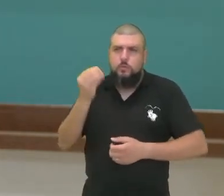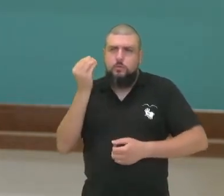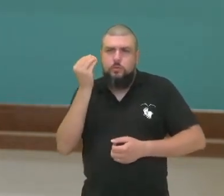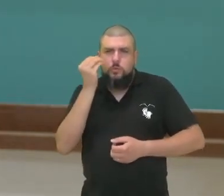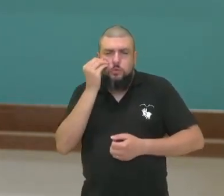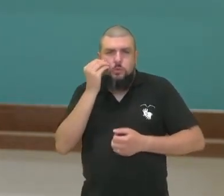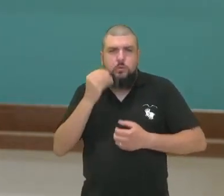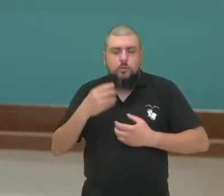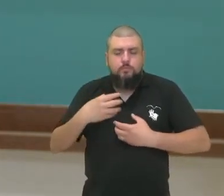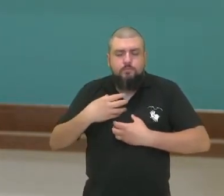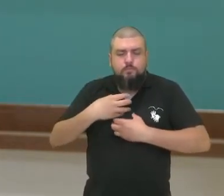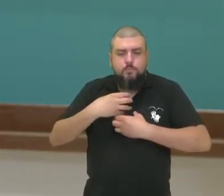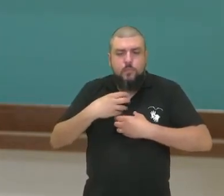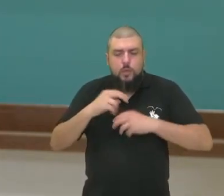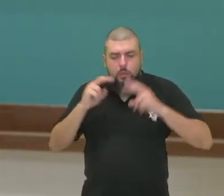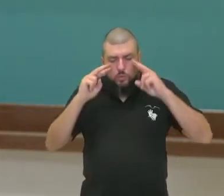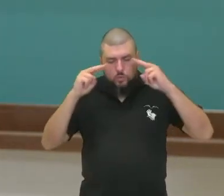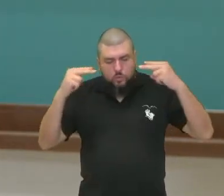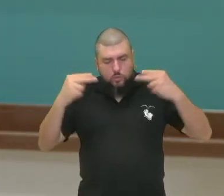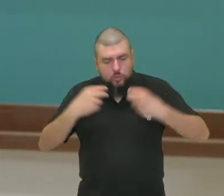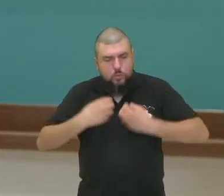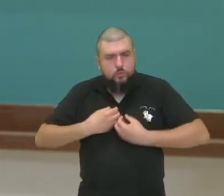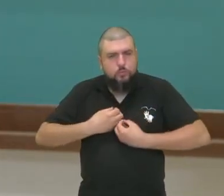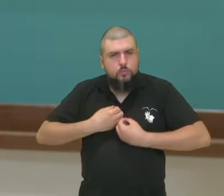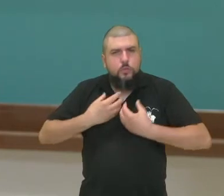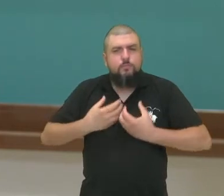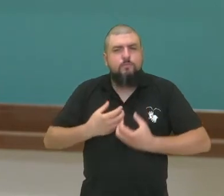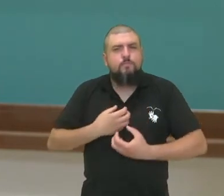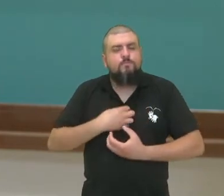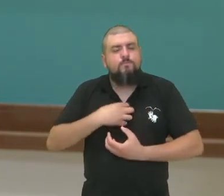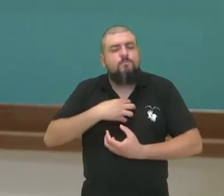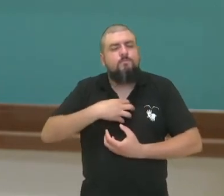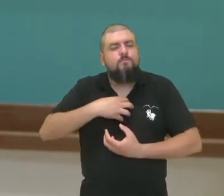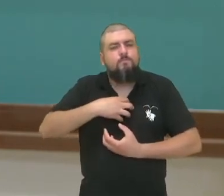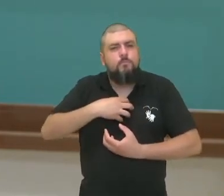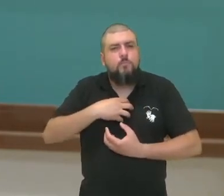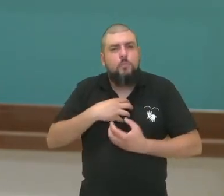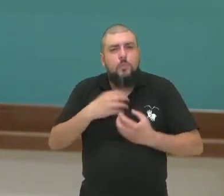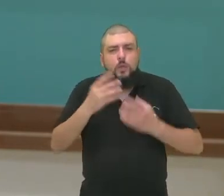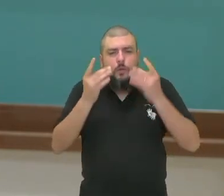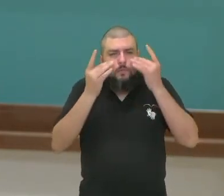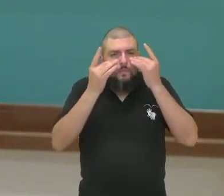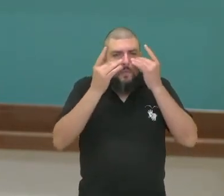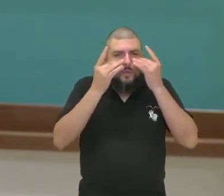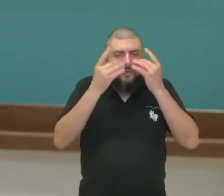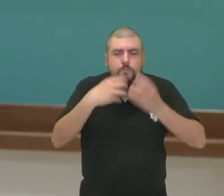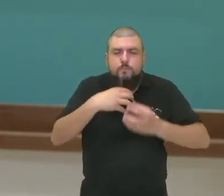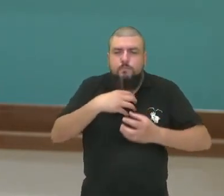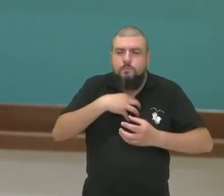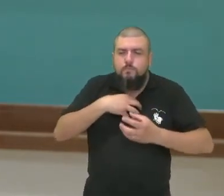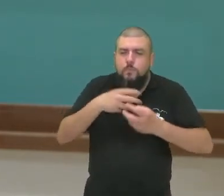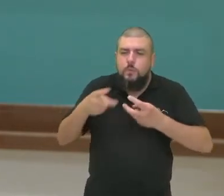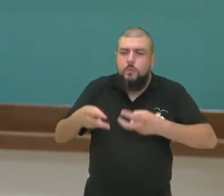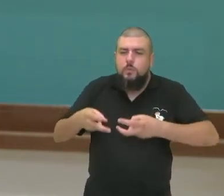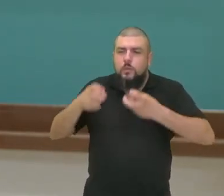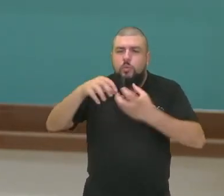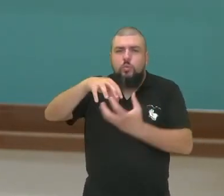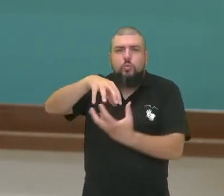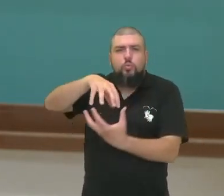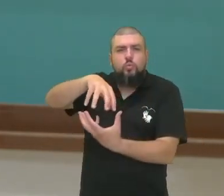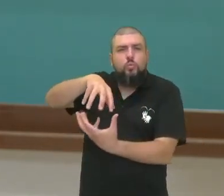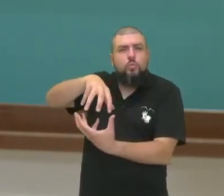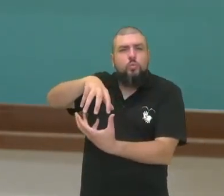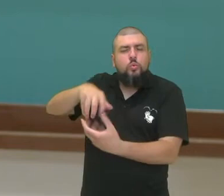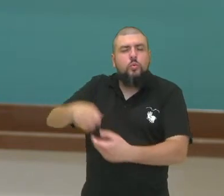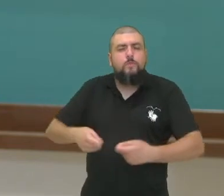nós temos. Vejo, sinto, percebo o mundo e isso me faz mais feliz, isso